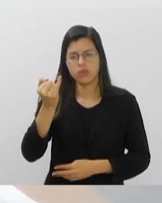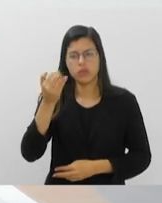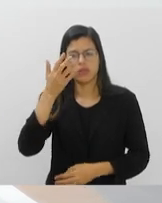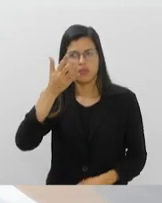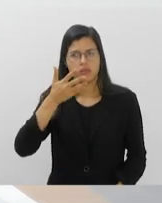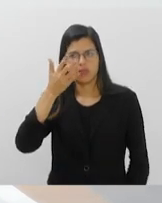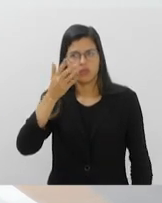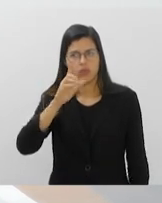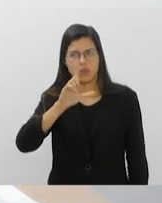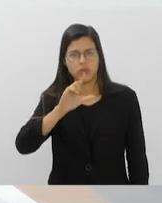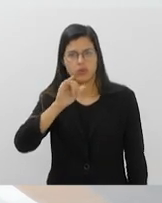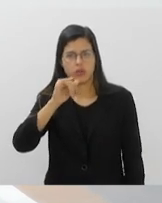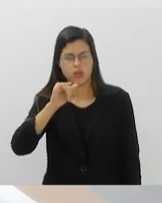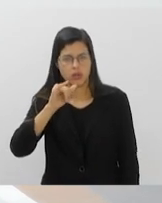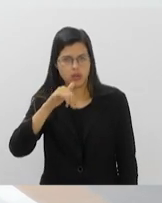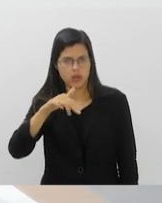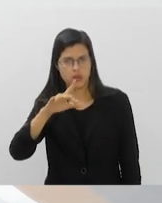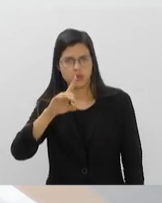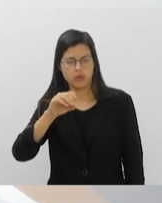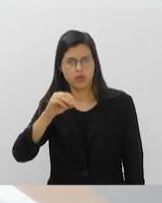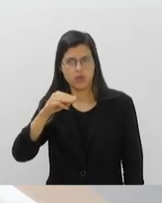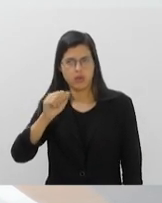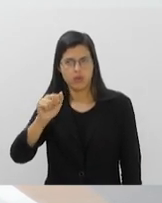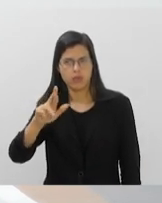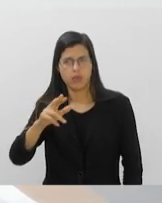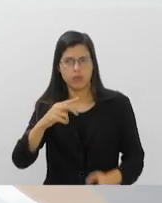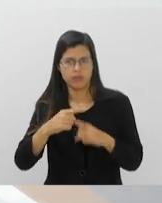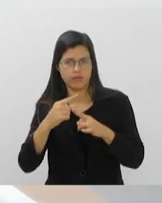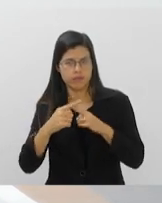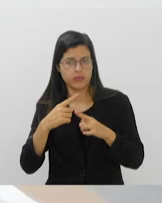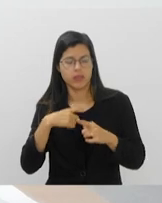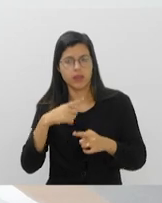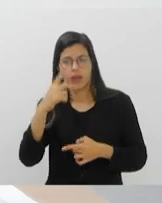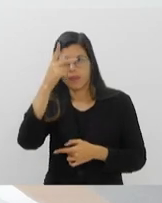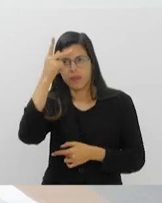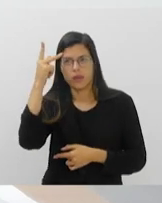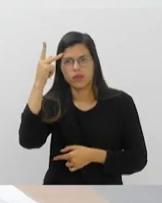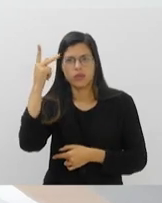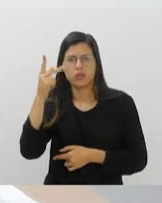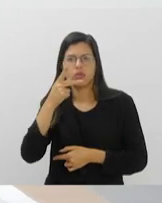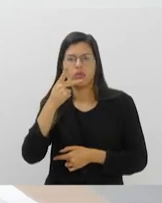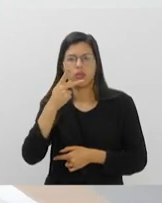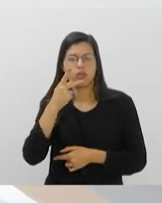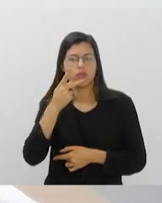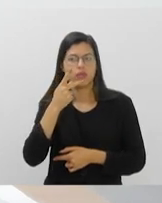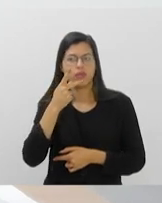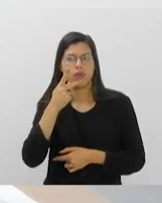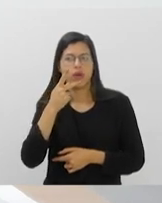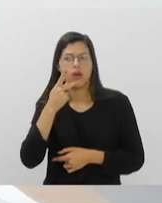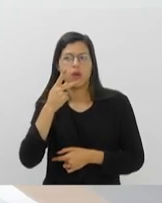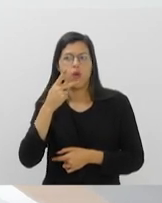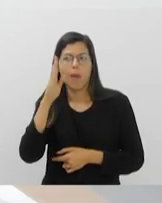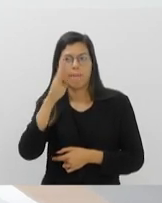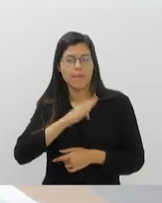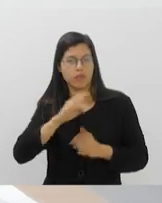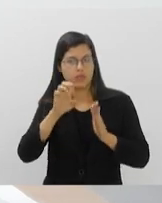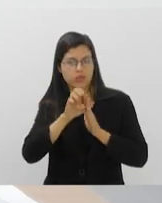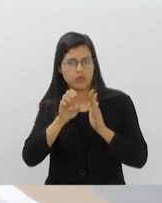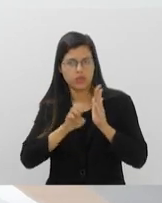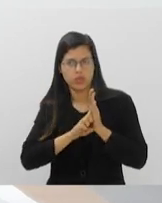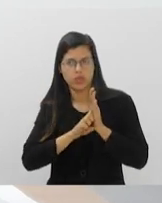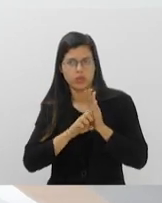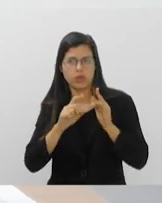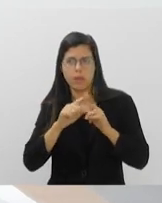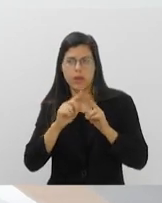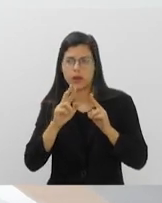do Lindomar porque existem pessoas que falam mal do Estatuto da Criança adolescente mas não falam na nossa